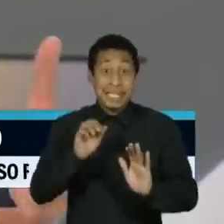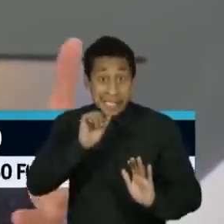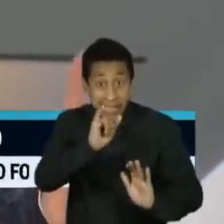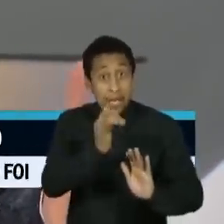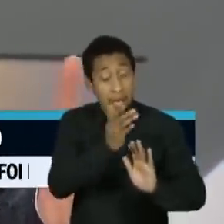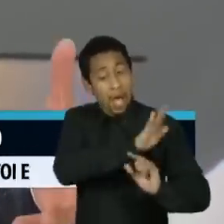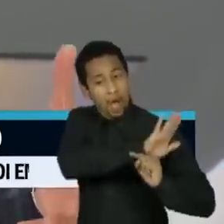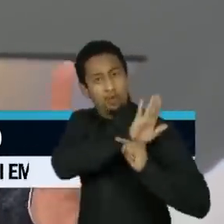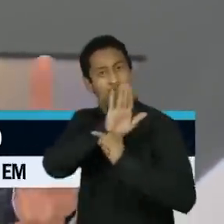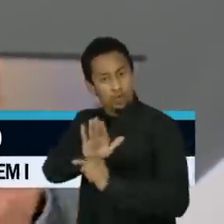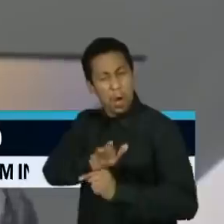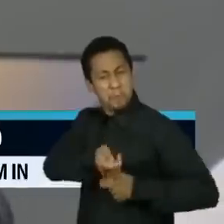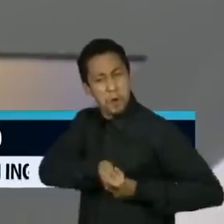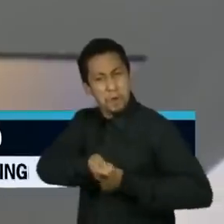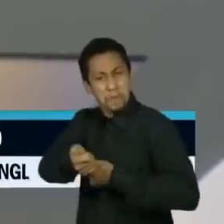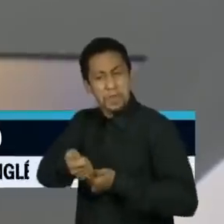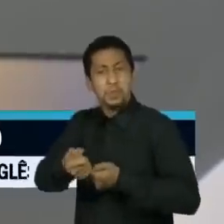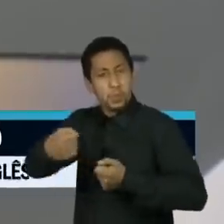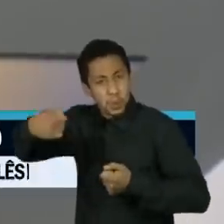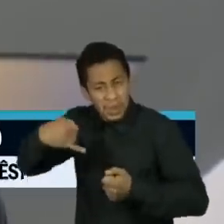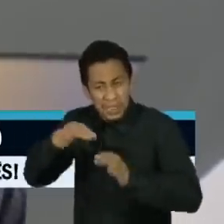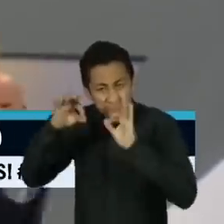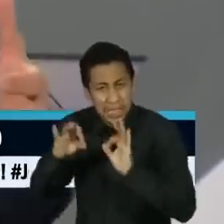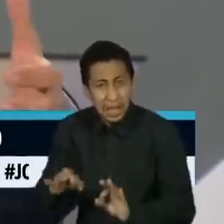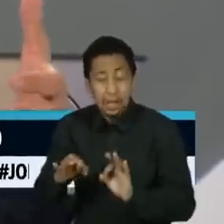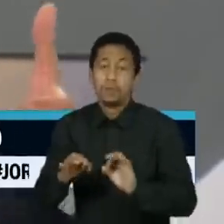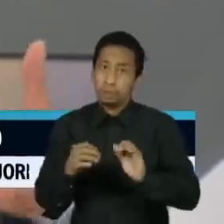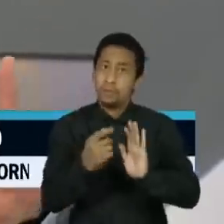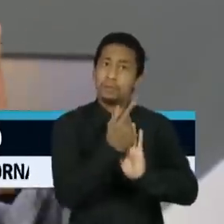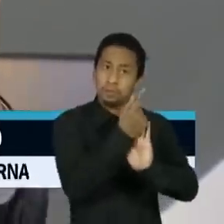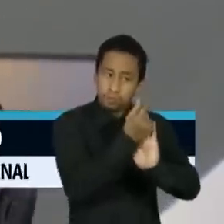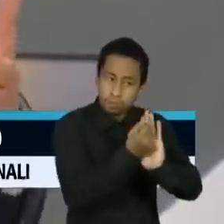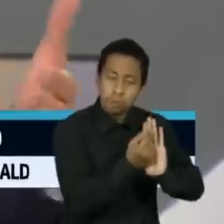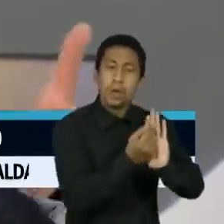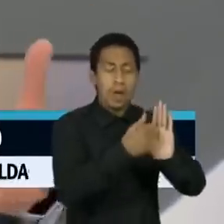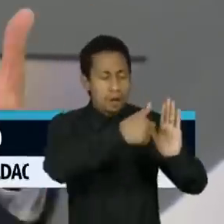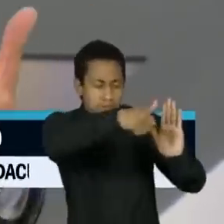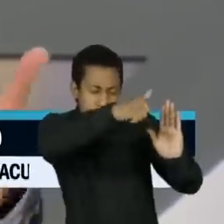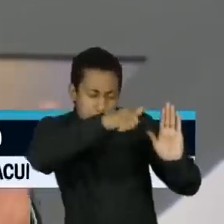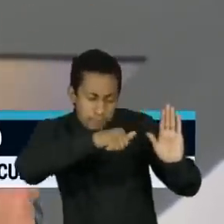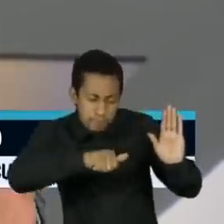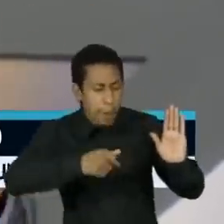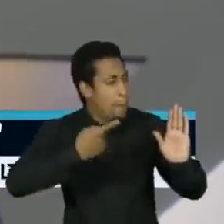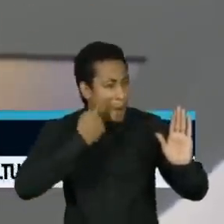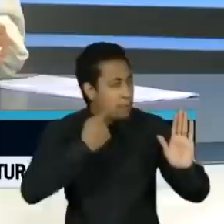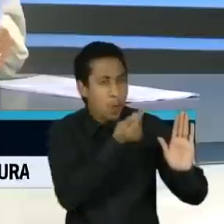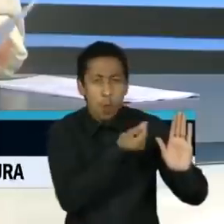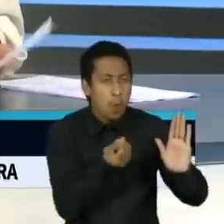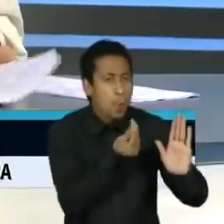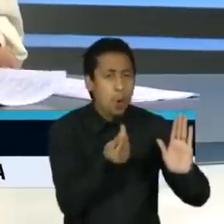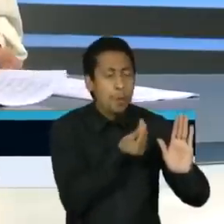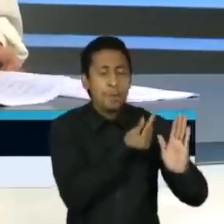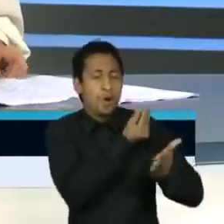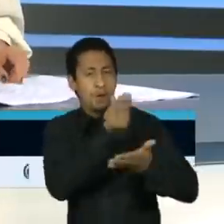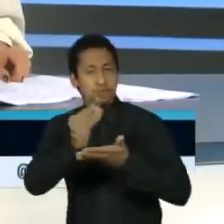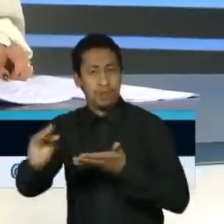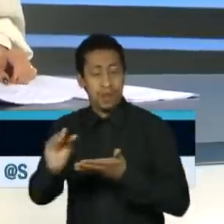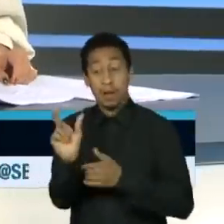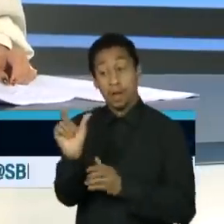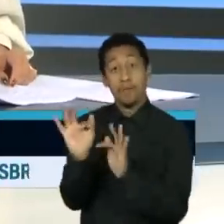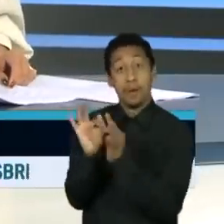programa social, sim, fazer uma análise de custo-benefício, como que o programa Bolsa Família poderia ser